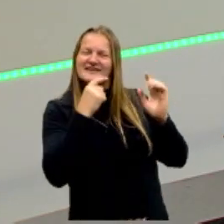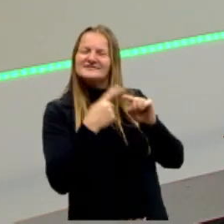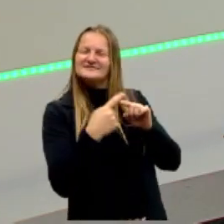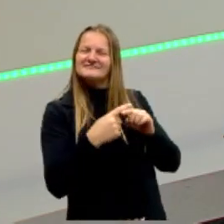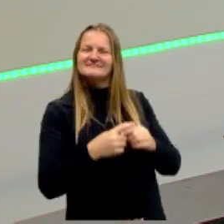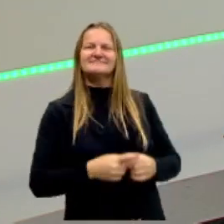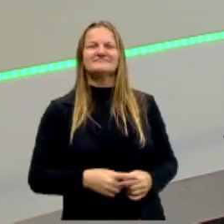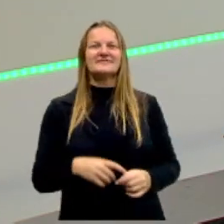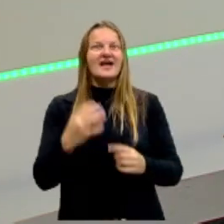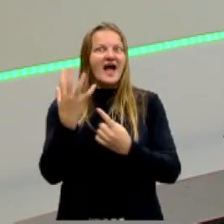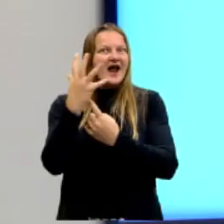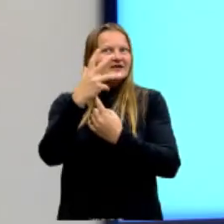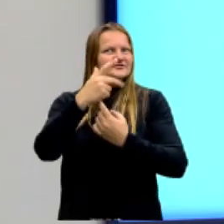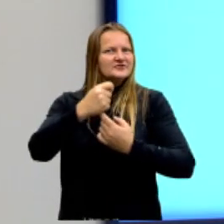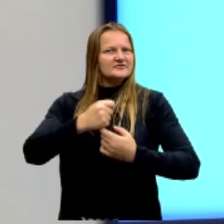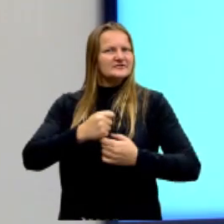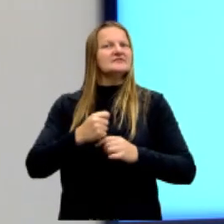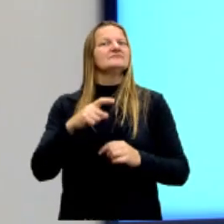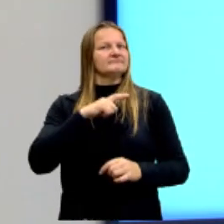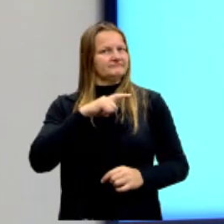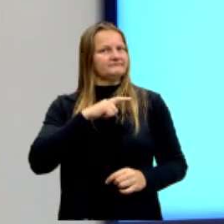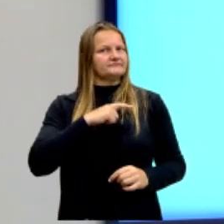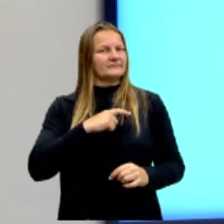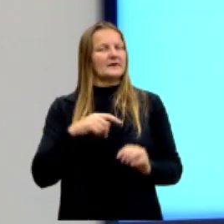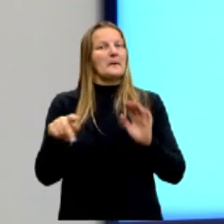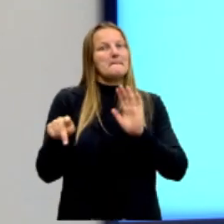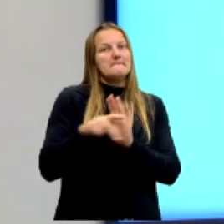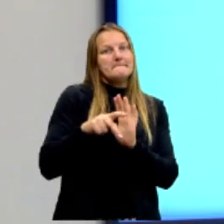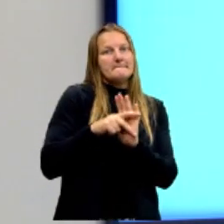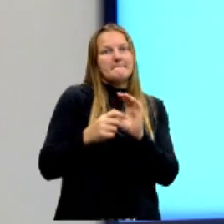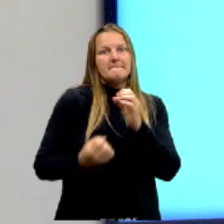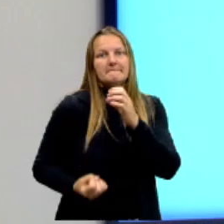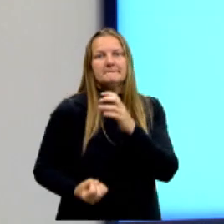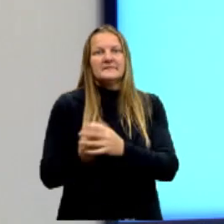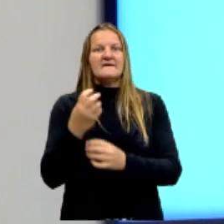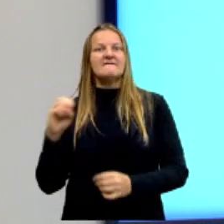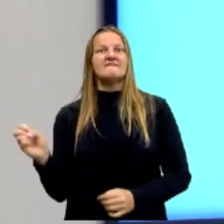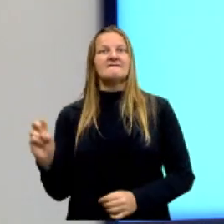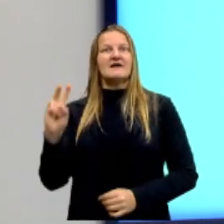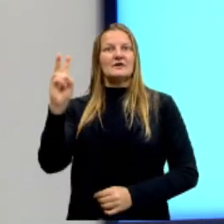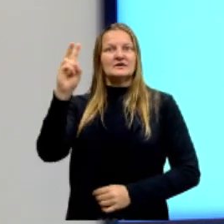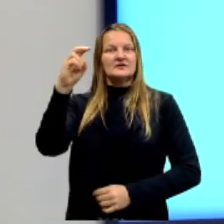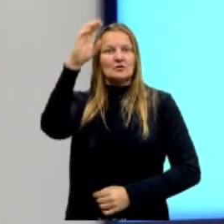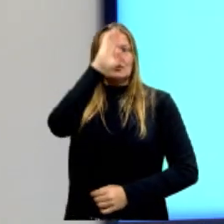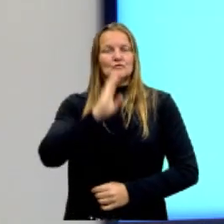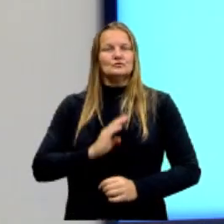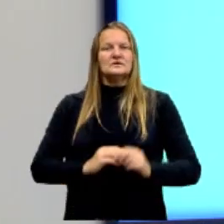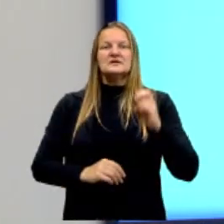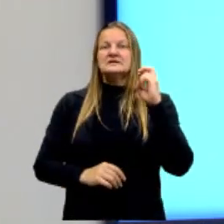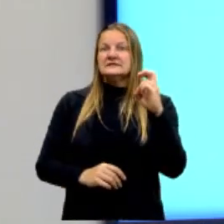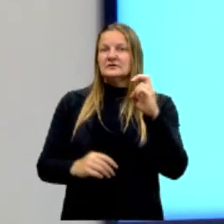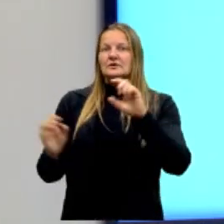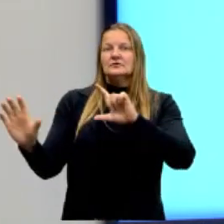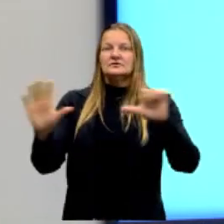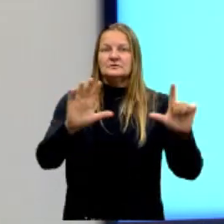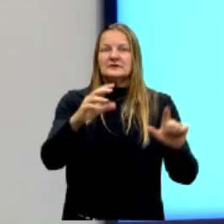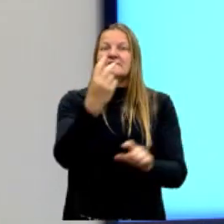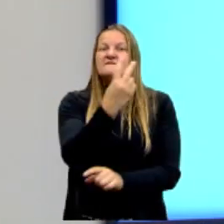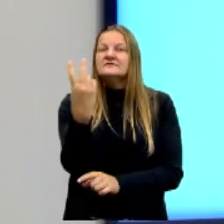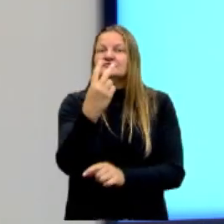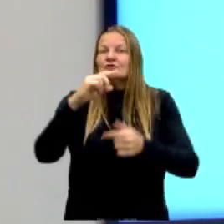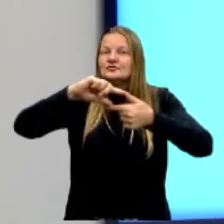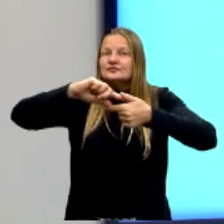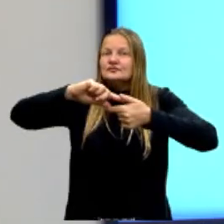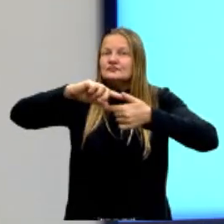os artistas então eles foram esses artistas o grupo dos cinco e o pessoal da semana de 22